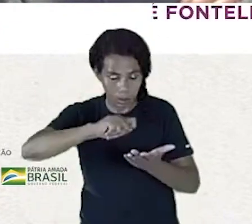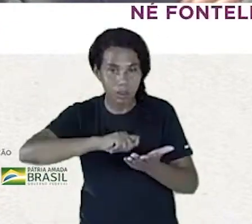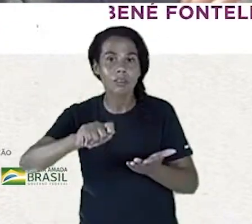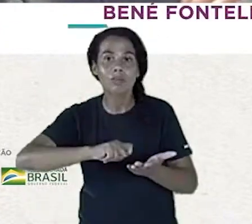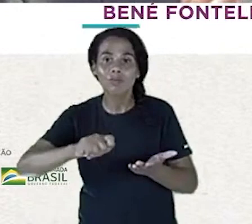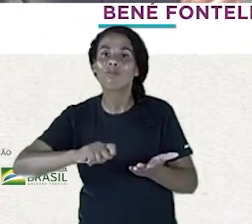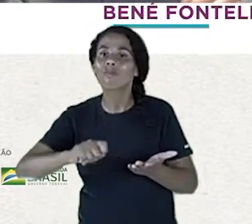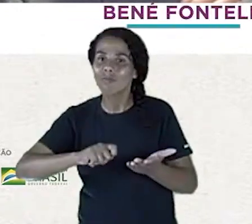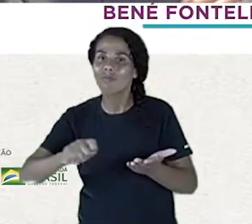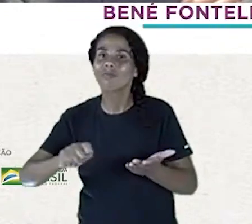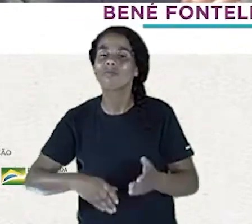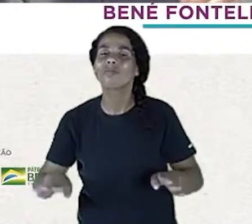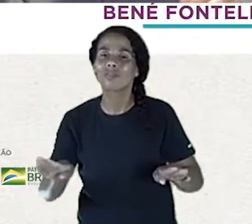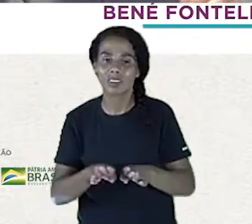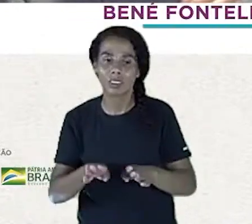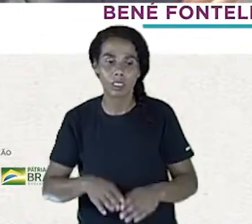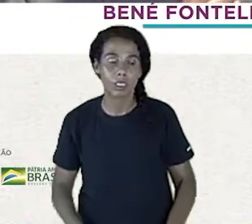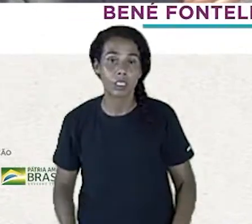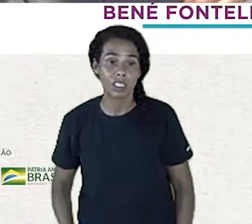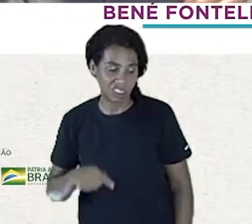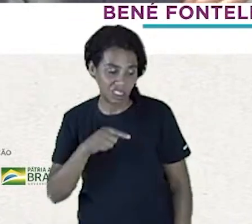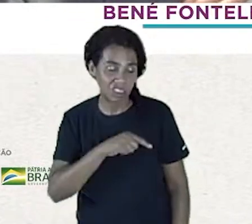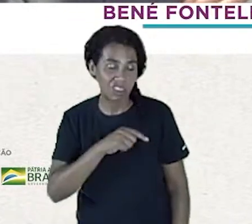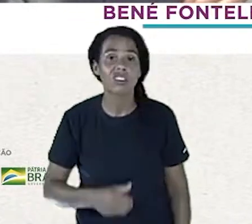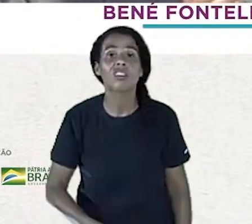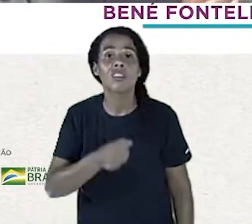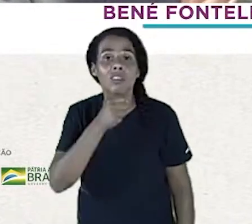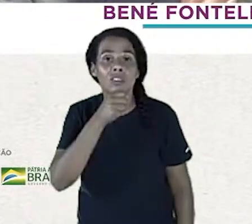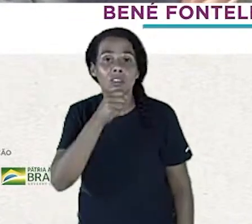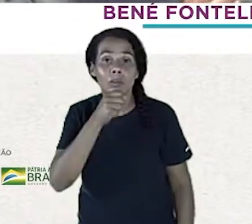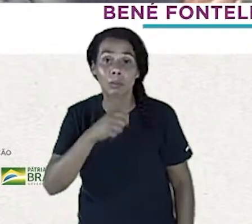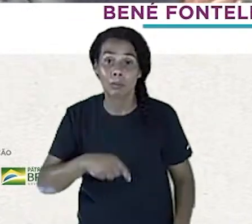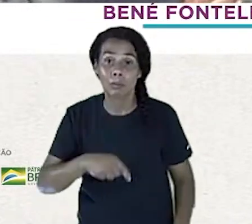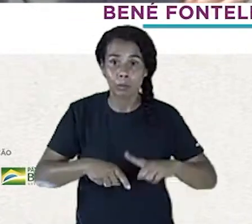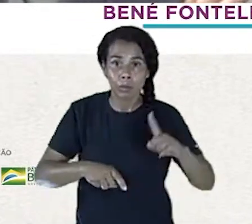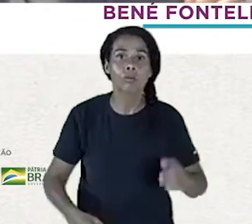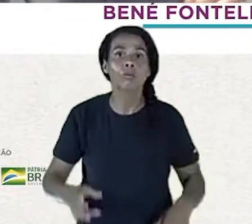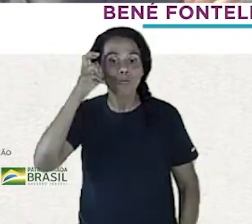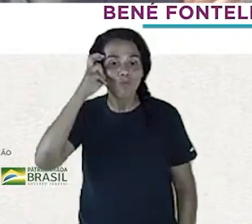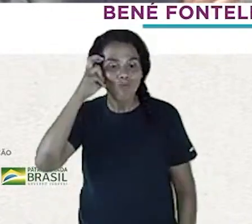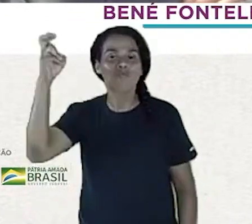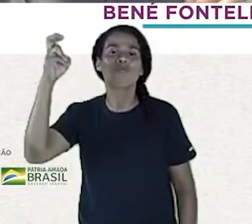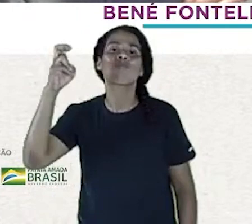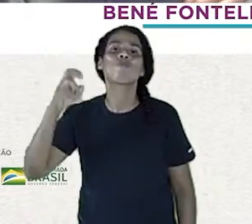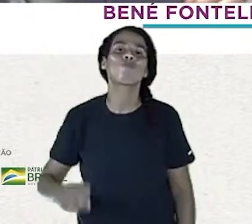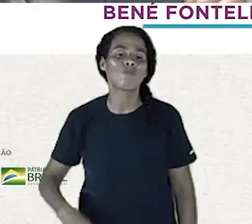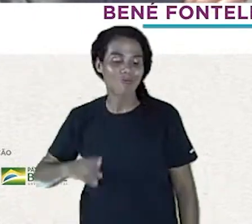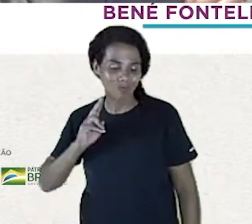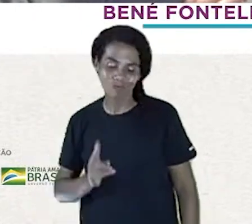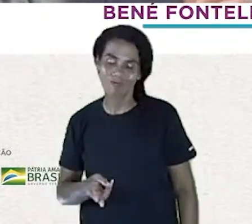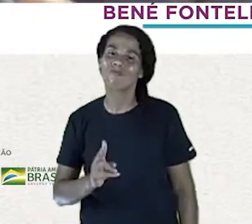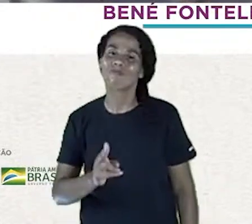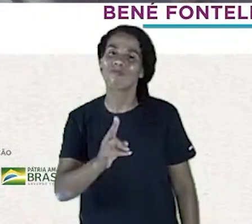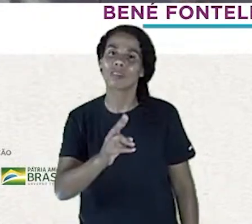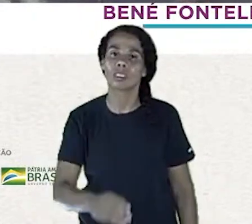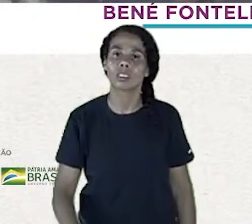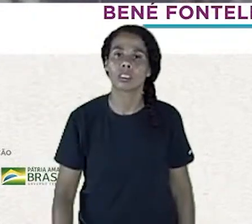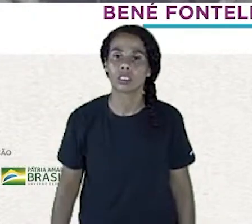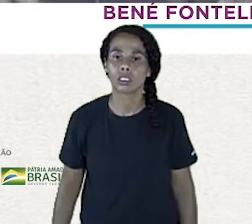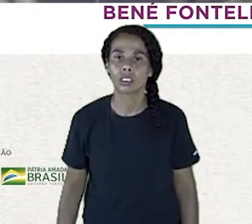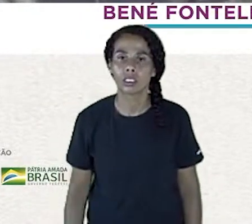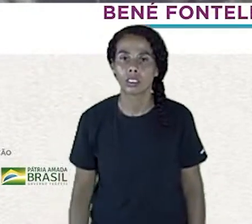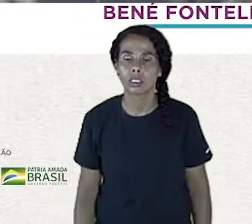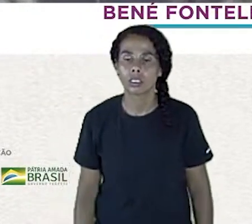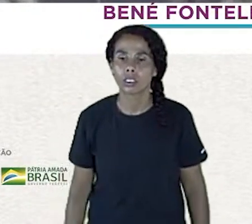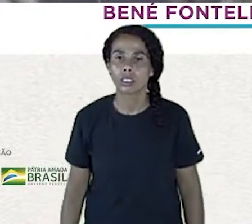e com sabedoria. E isso é uma lição que a geração dele, mas